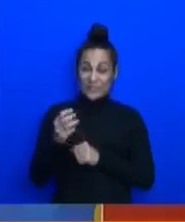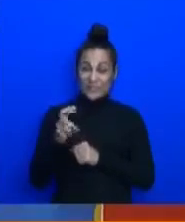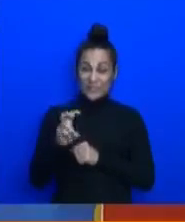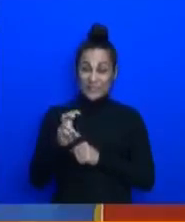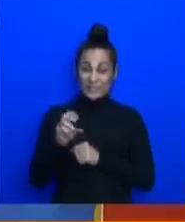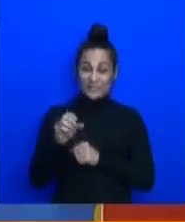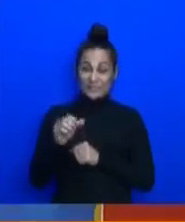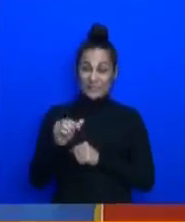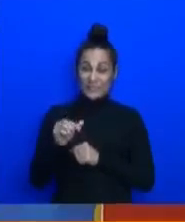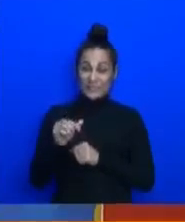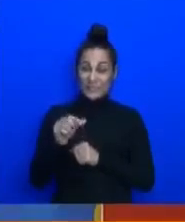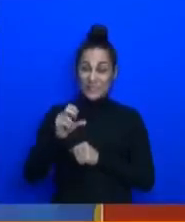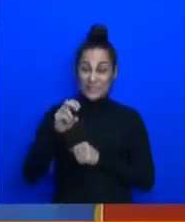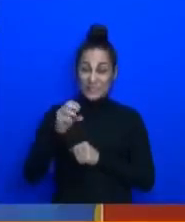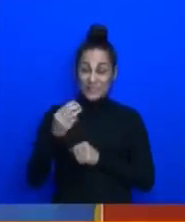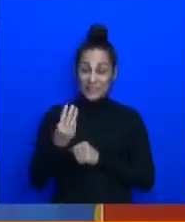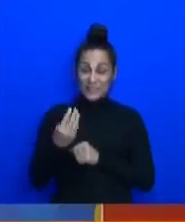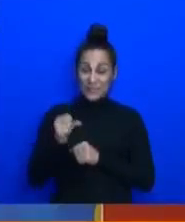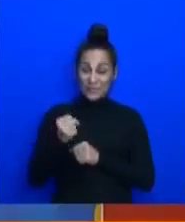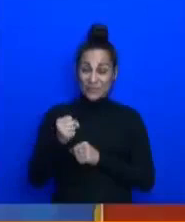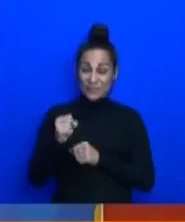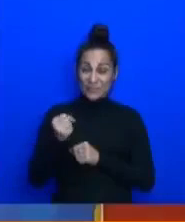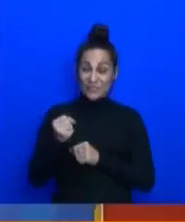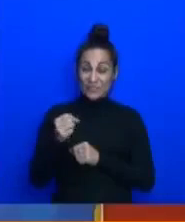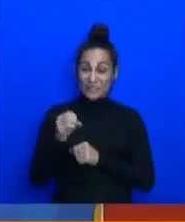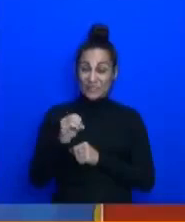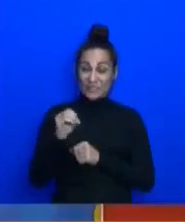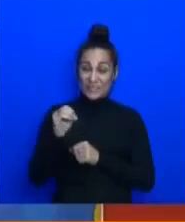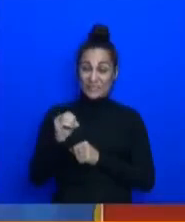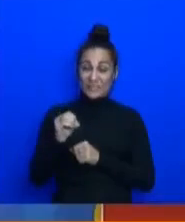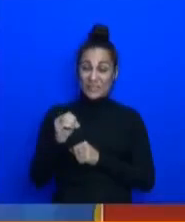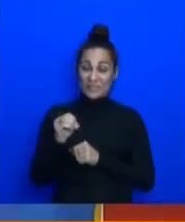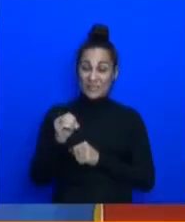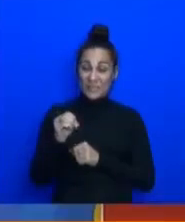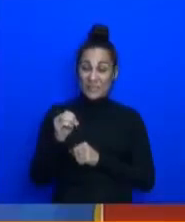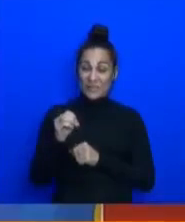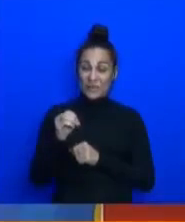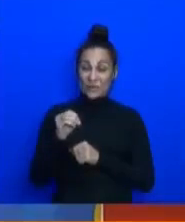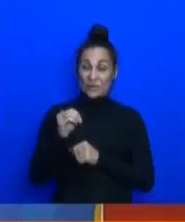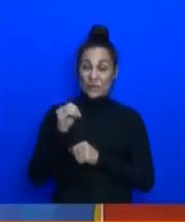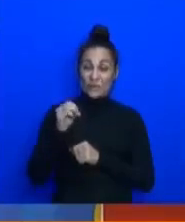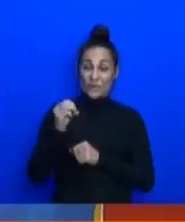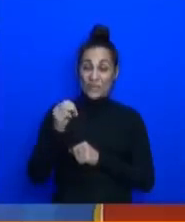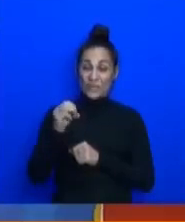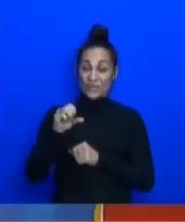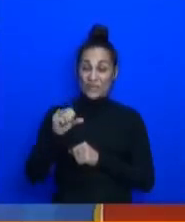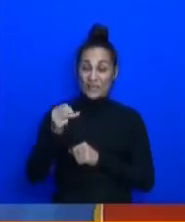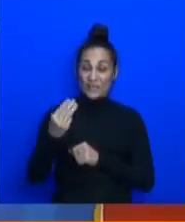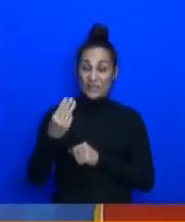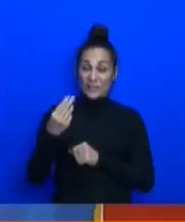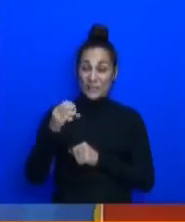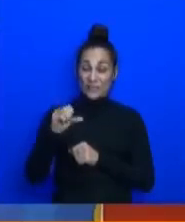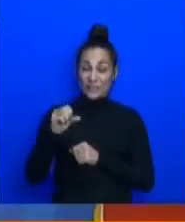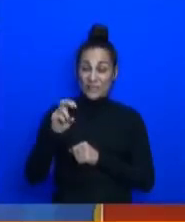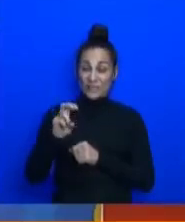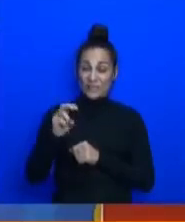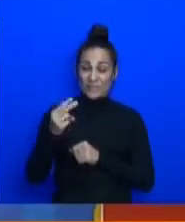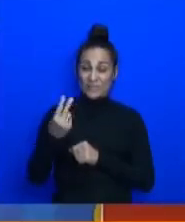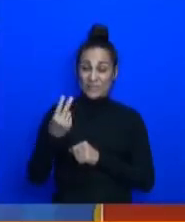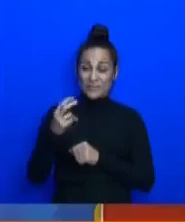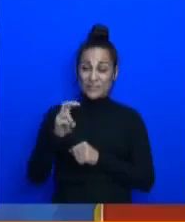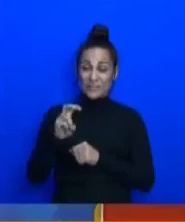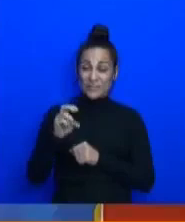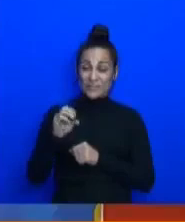45, 73, 88, 00, 93, 95,